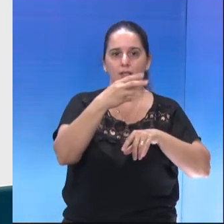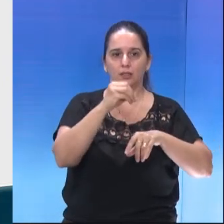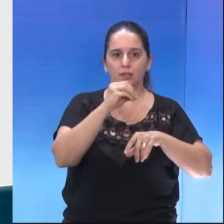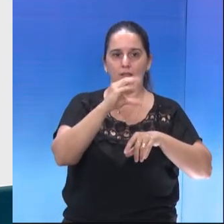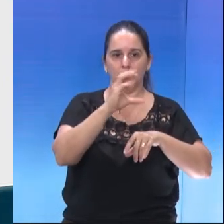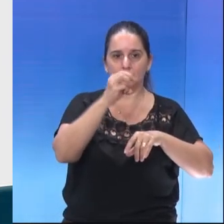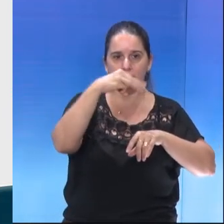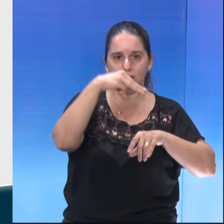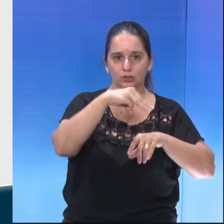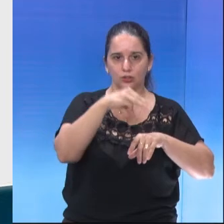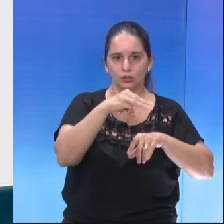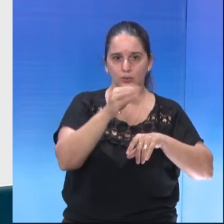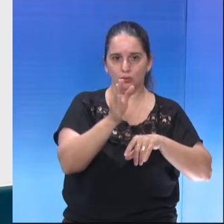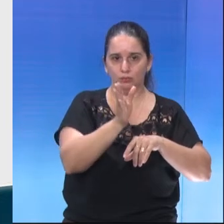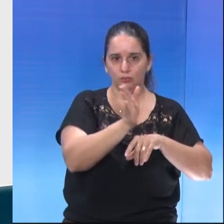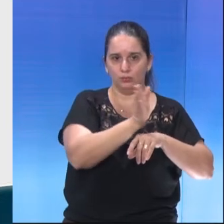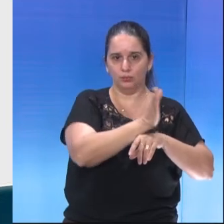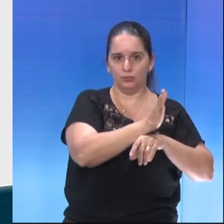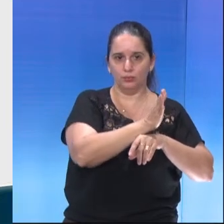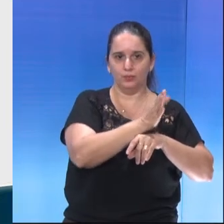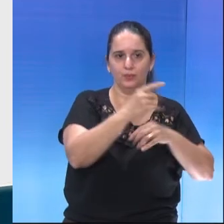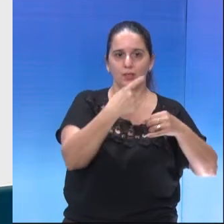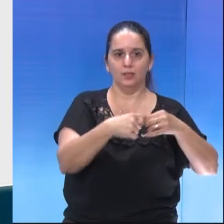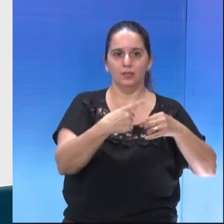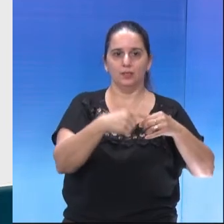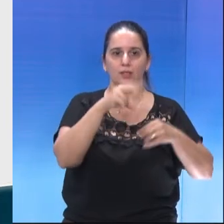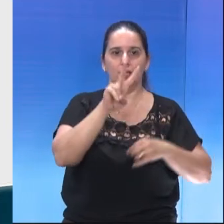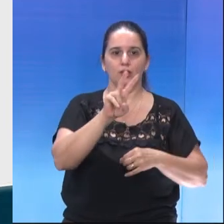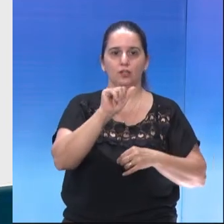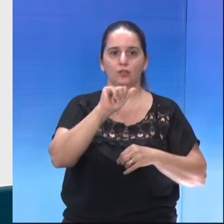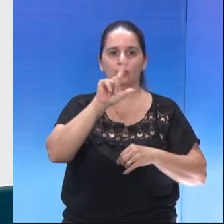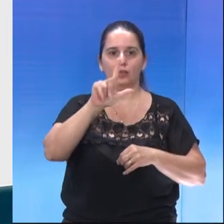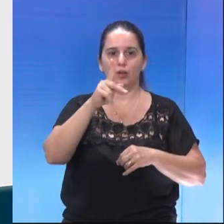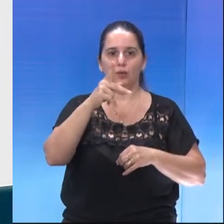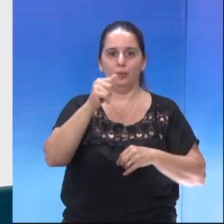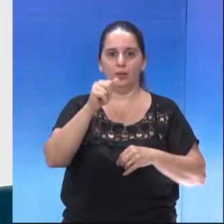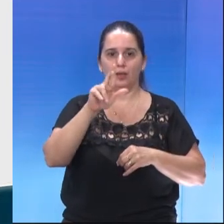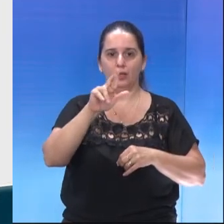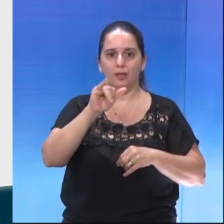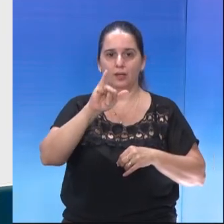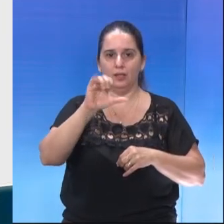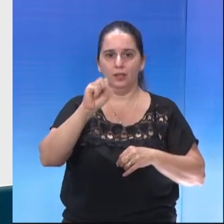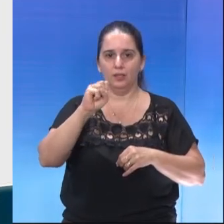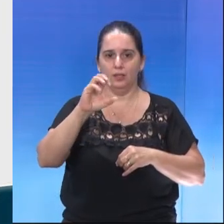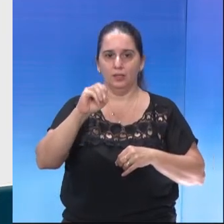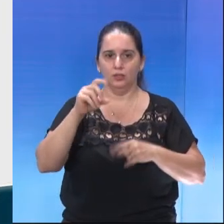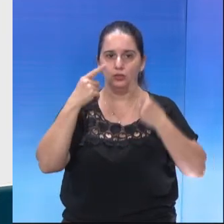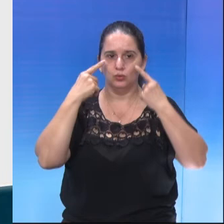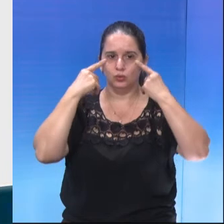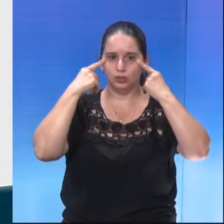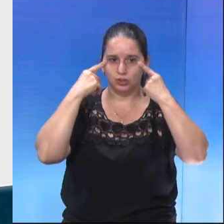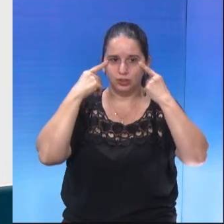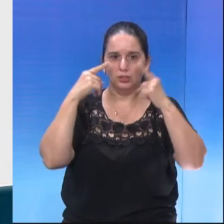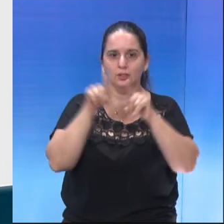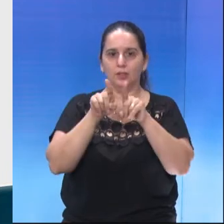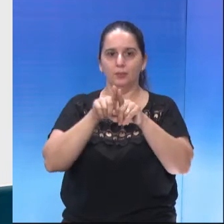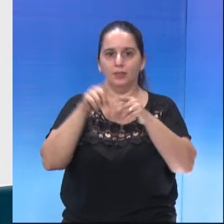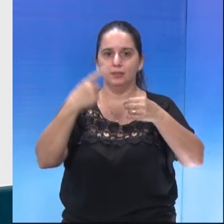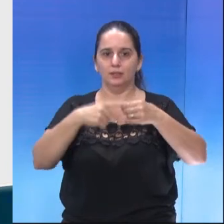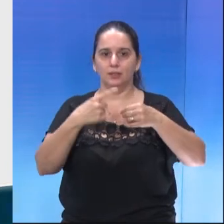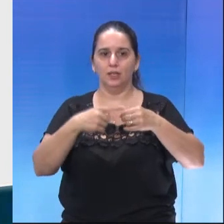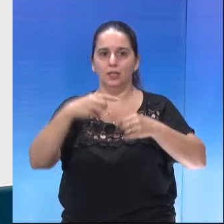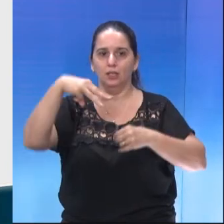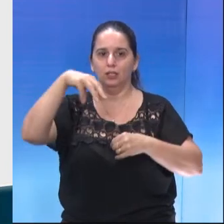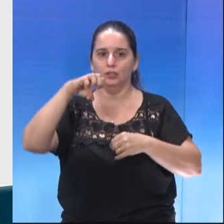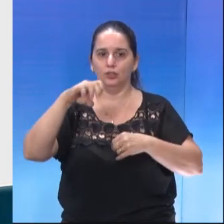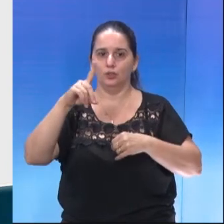a oeste e sudeste. As cidades de Valparaíso, no Chile, e Mendoza, na Argentina, também tiveram suas posições